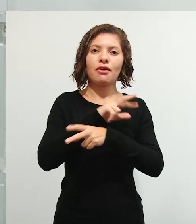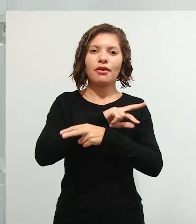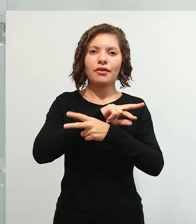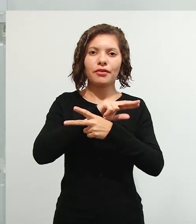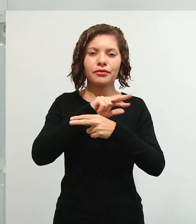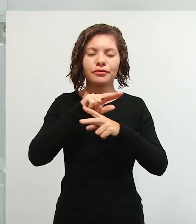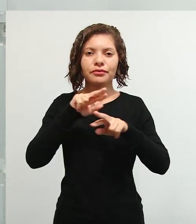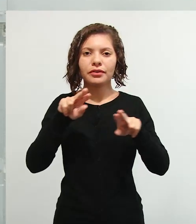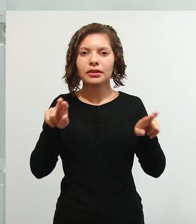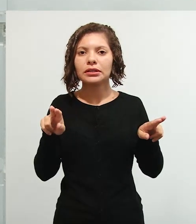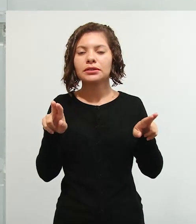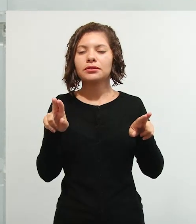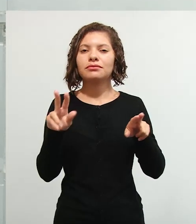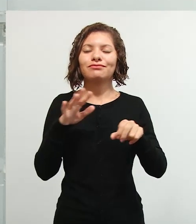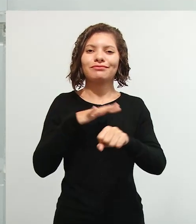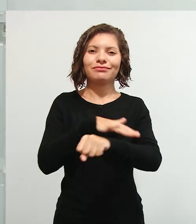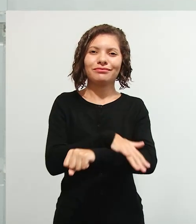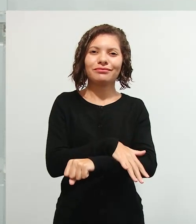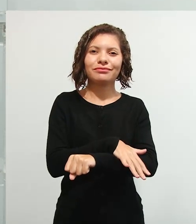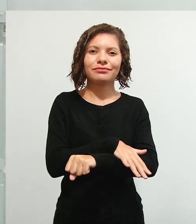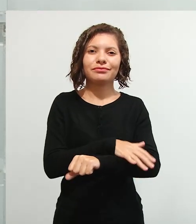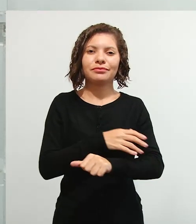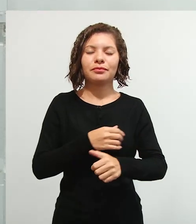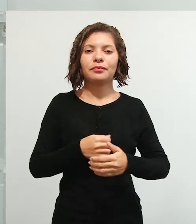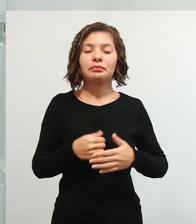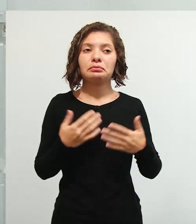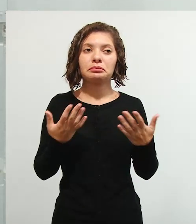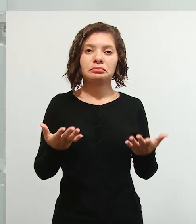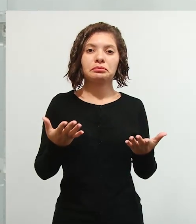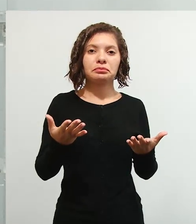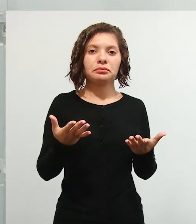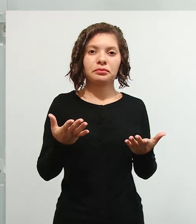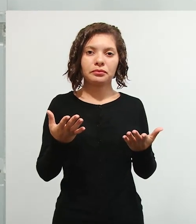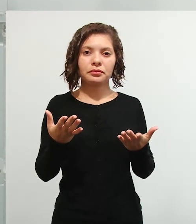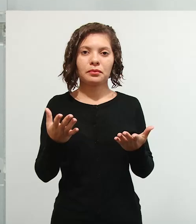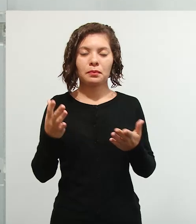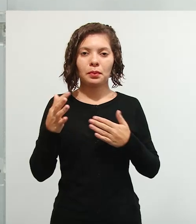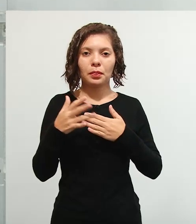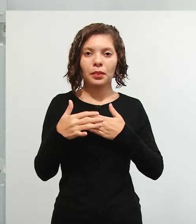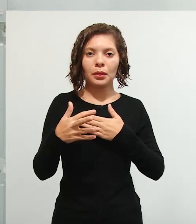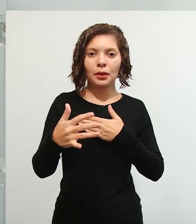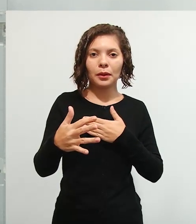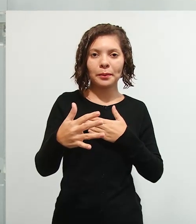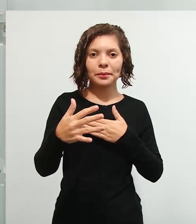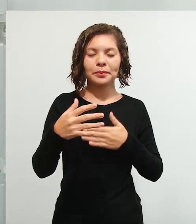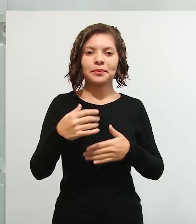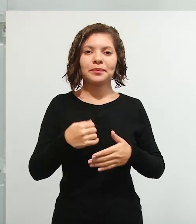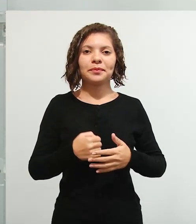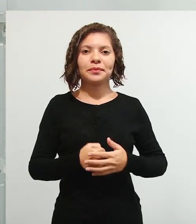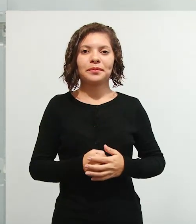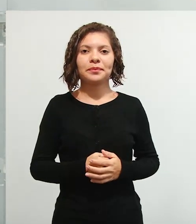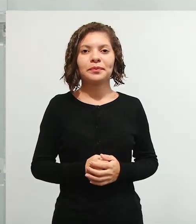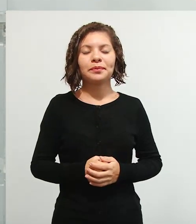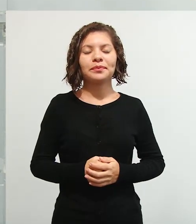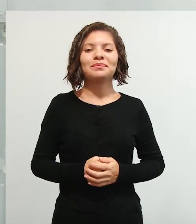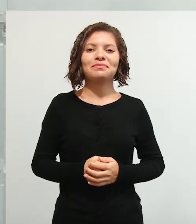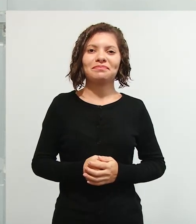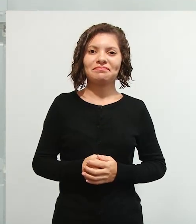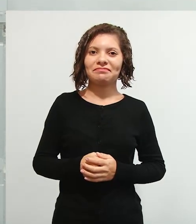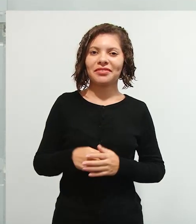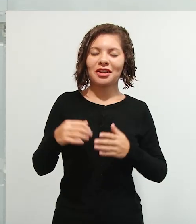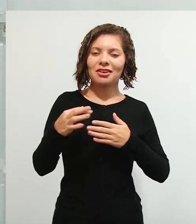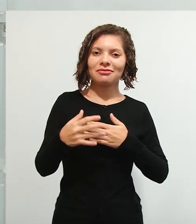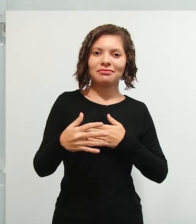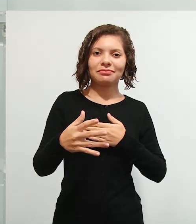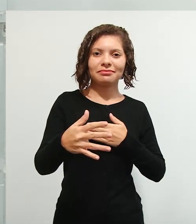chamamos de racialização, certo? Então, estamos seguindo bem, por hora estamos